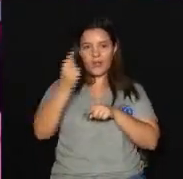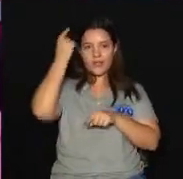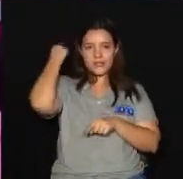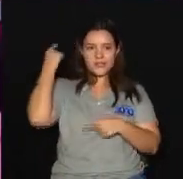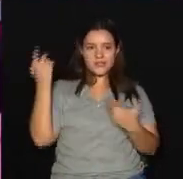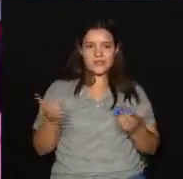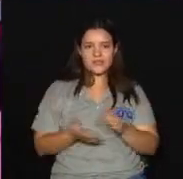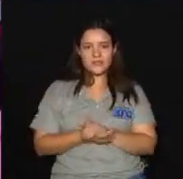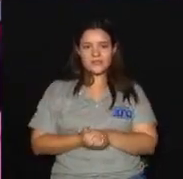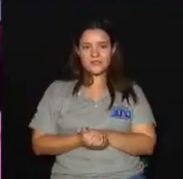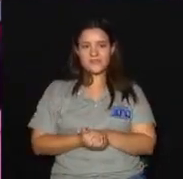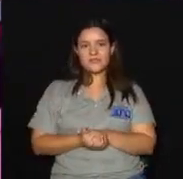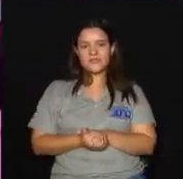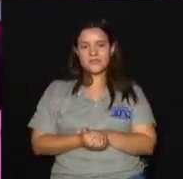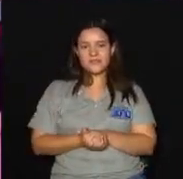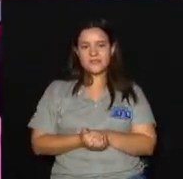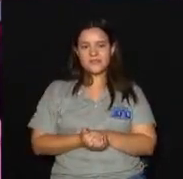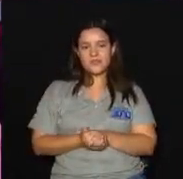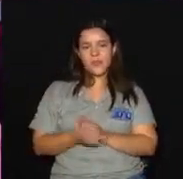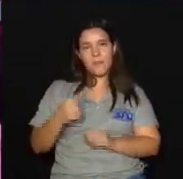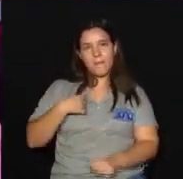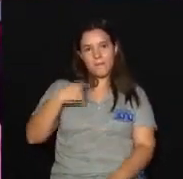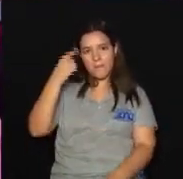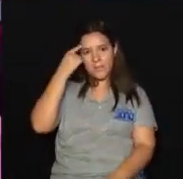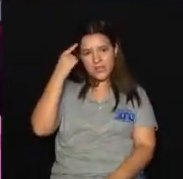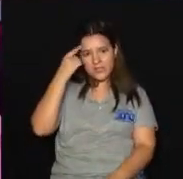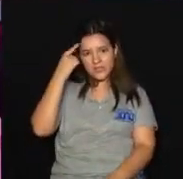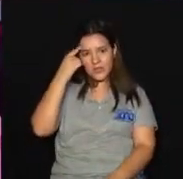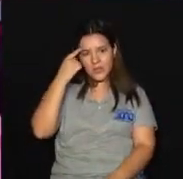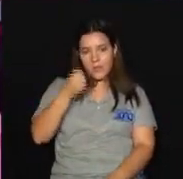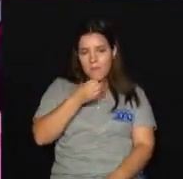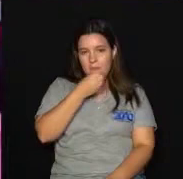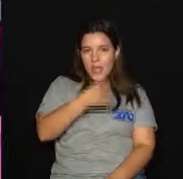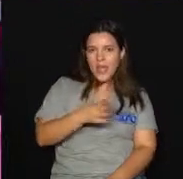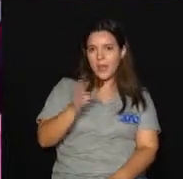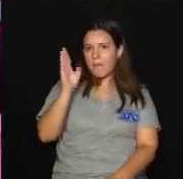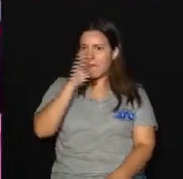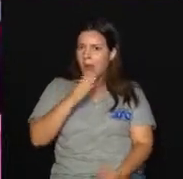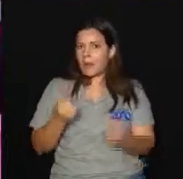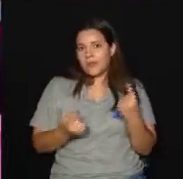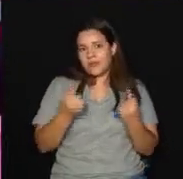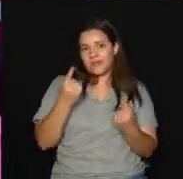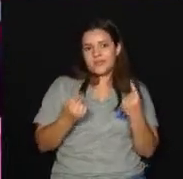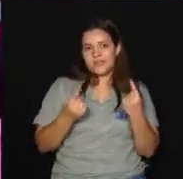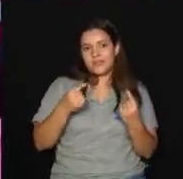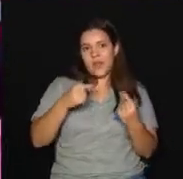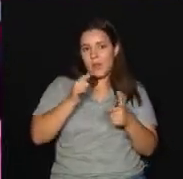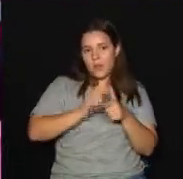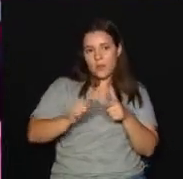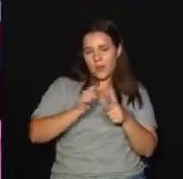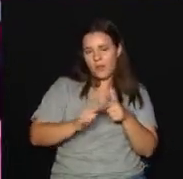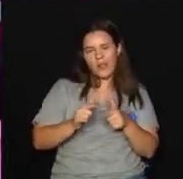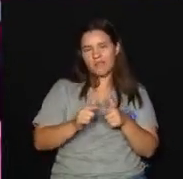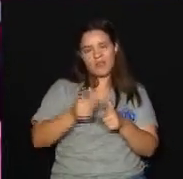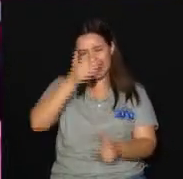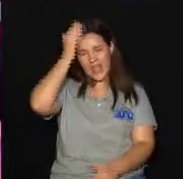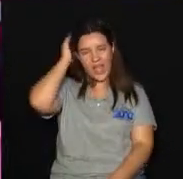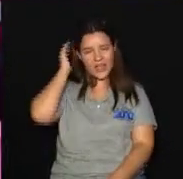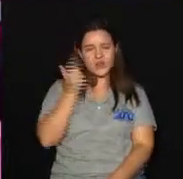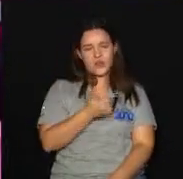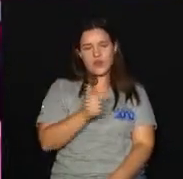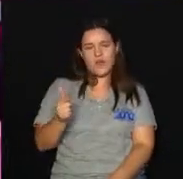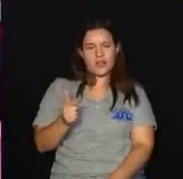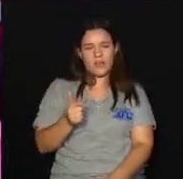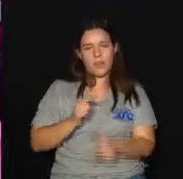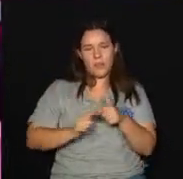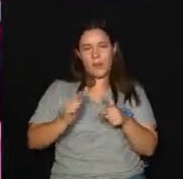dizer, eu acho que, para o bem ou para o mal, esse problema o Dário não